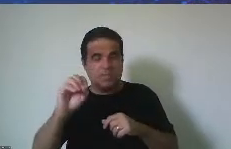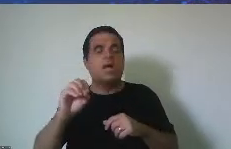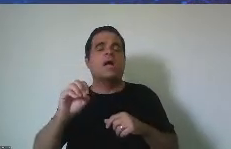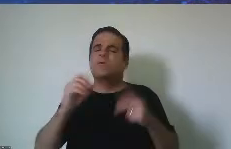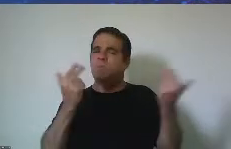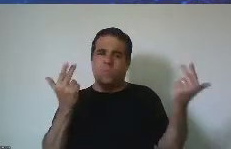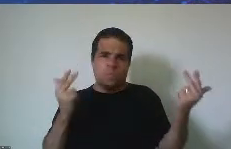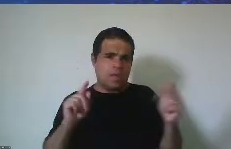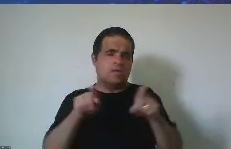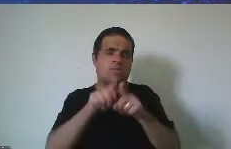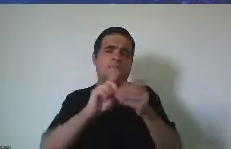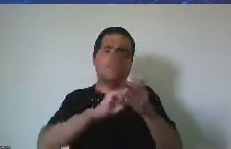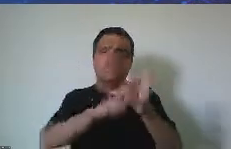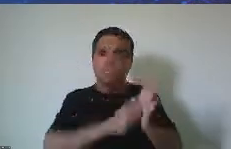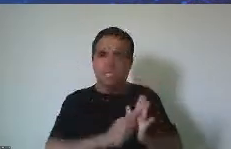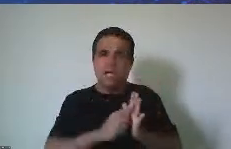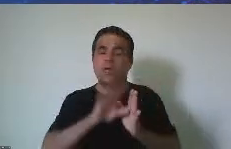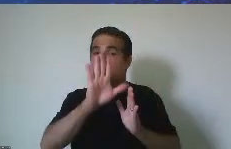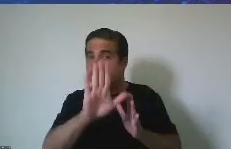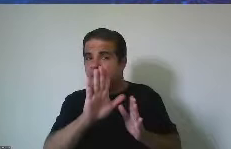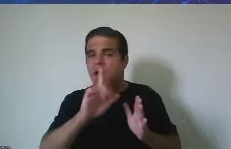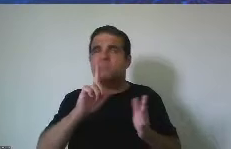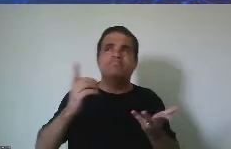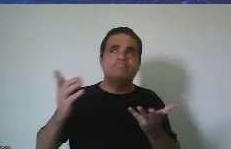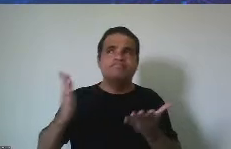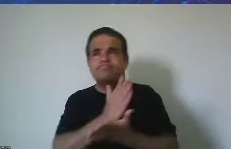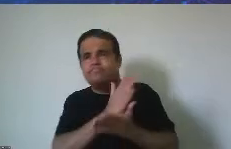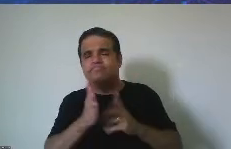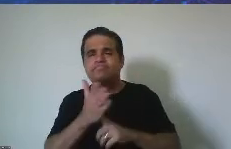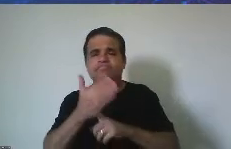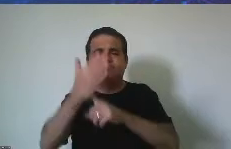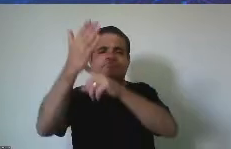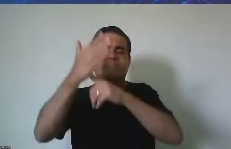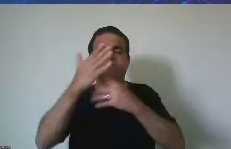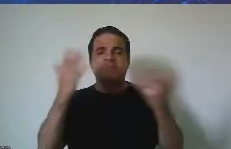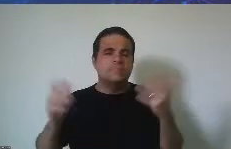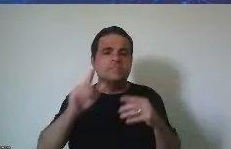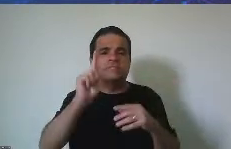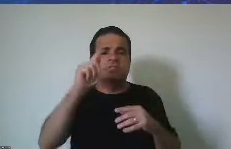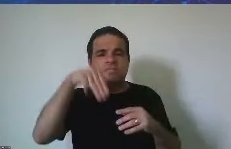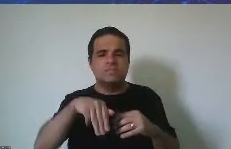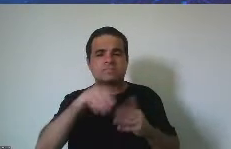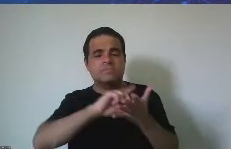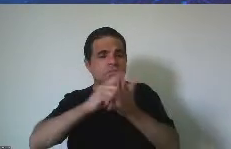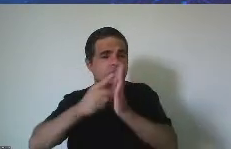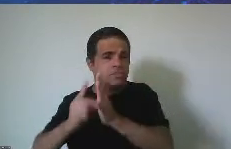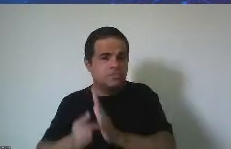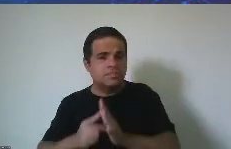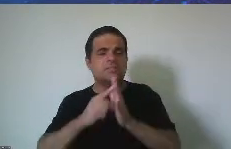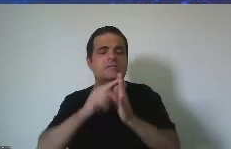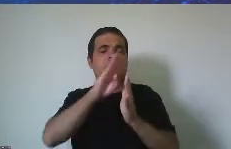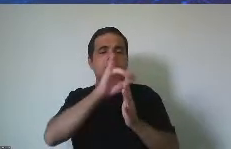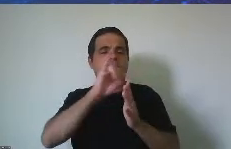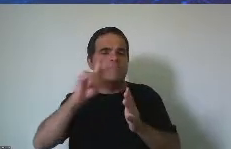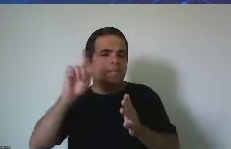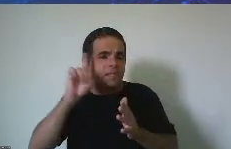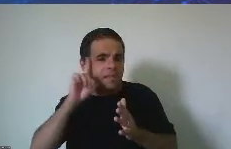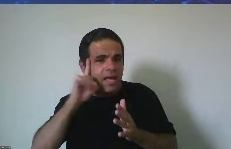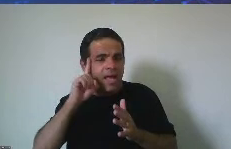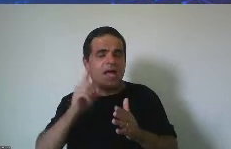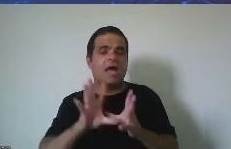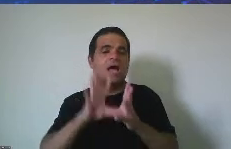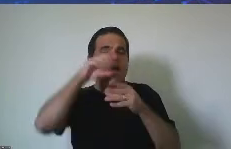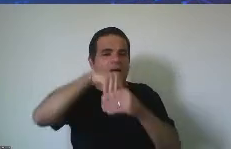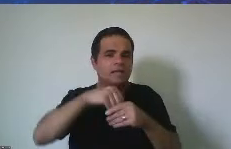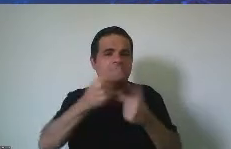mas ela tem algumas tecnologias adicionais como gêmeo digital Big Data internet das coisas